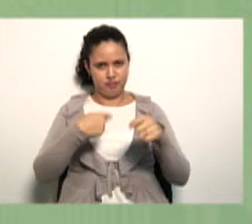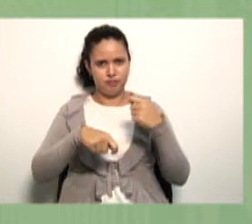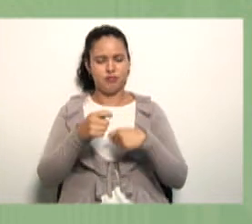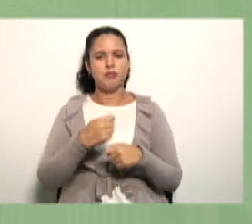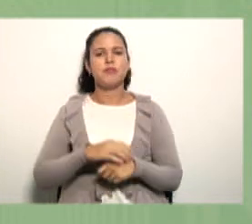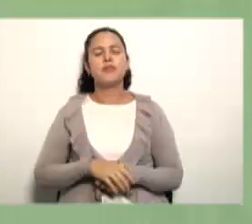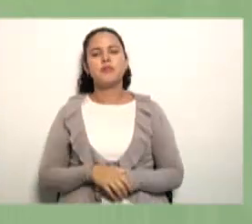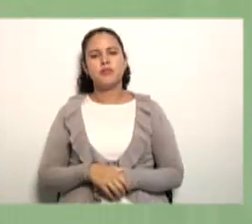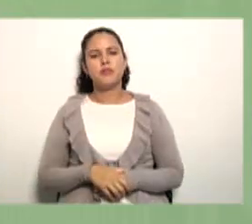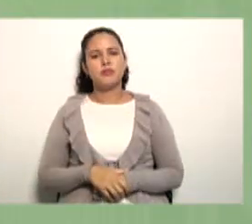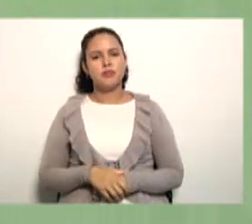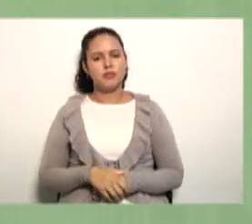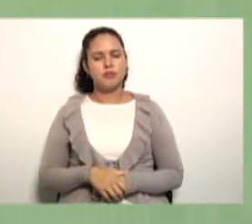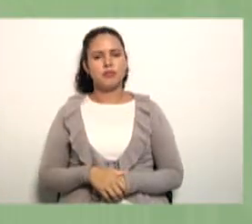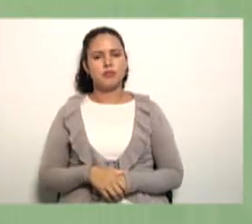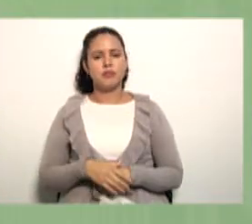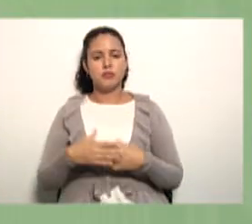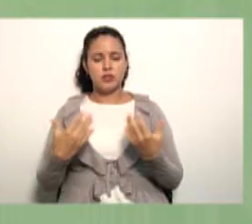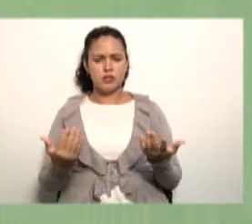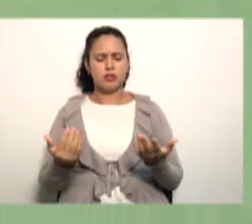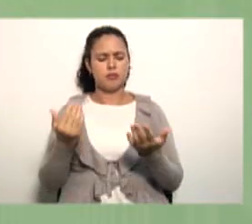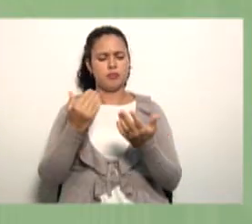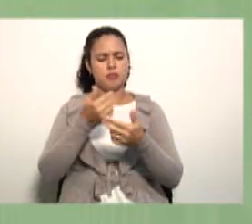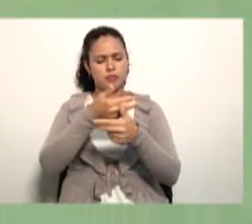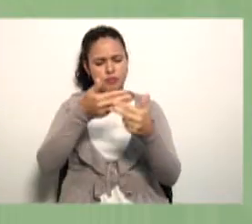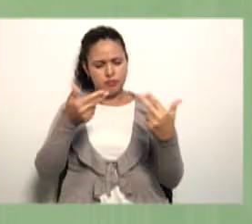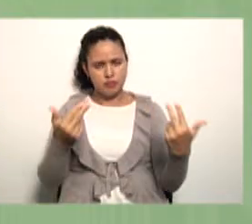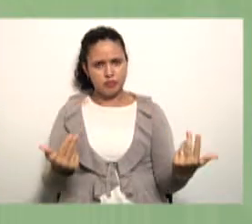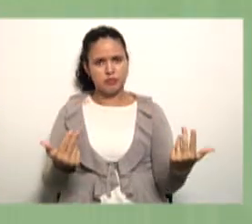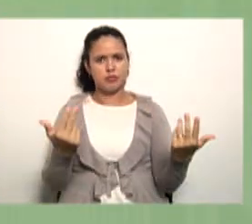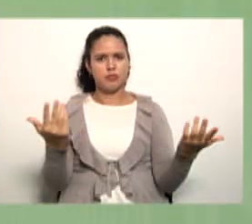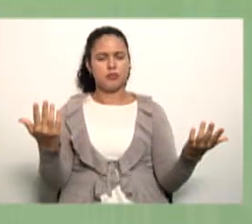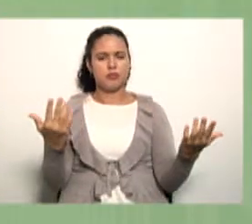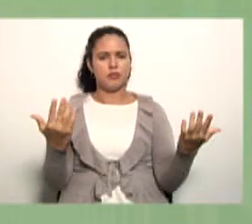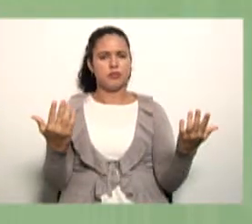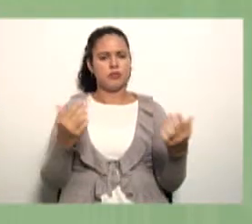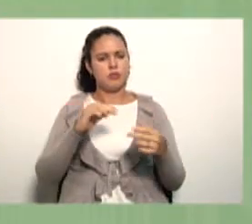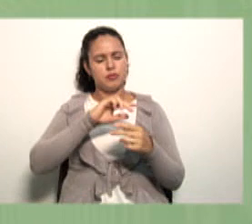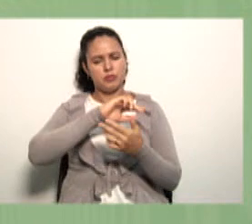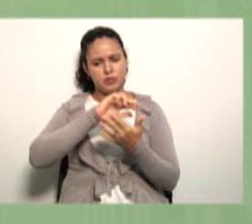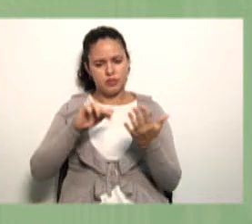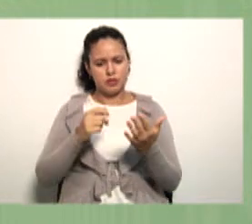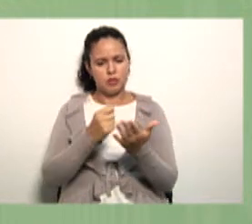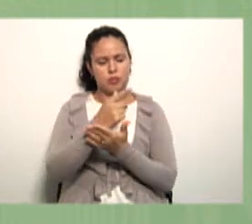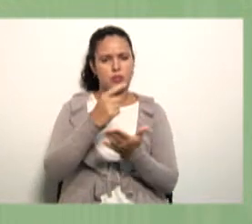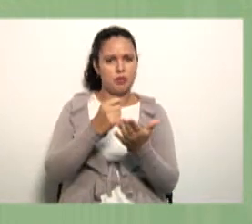bens econômicos. Então, coisas materiais. Esse é o estudo da economia.